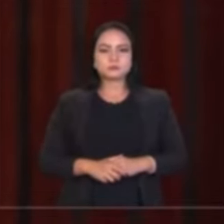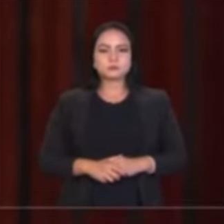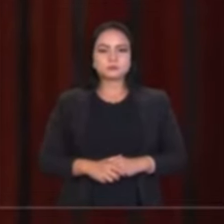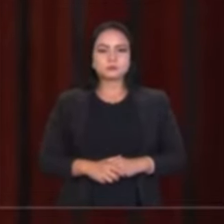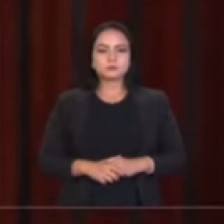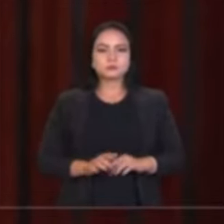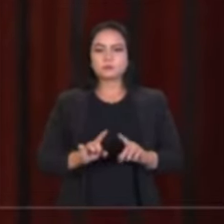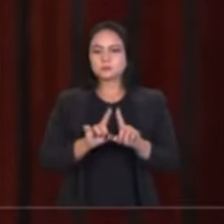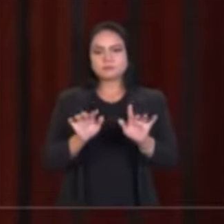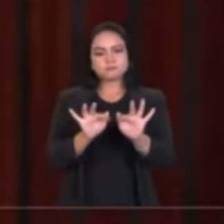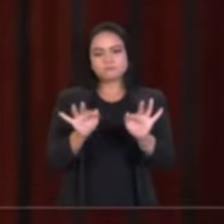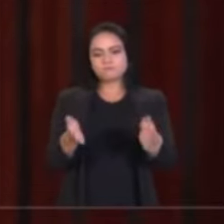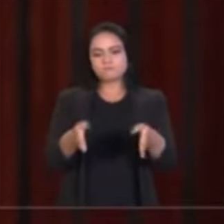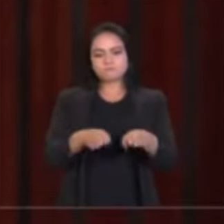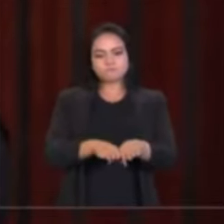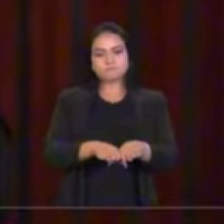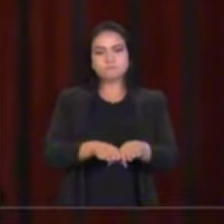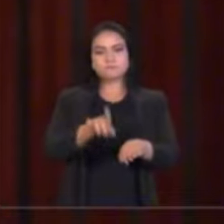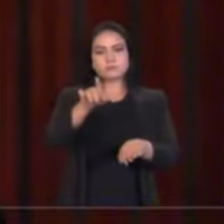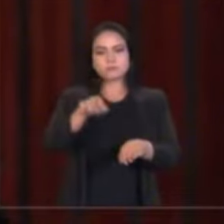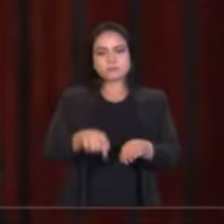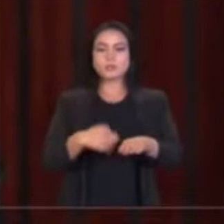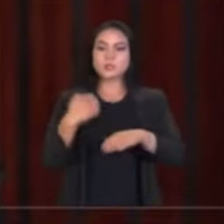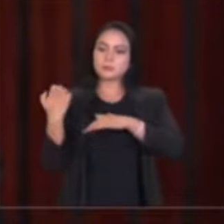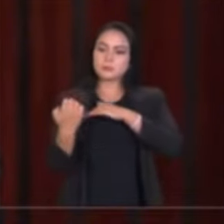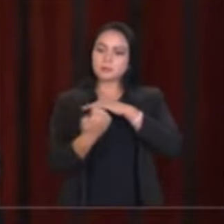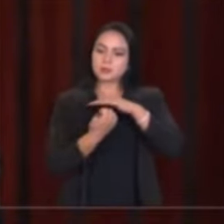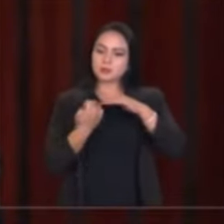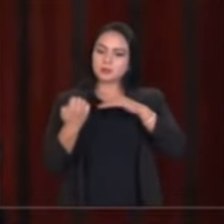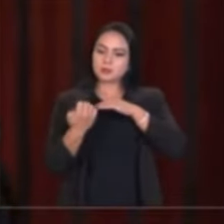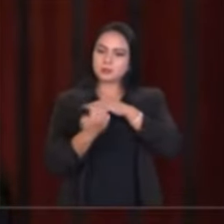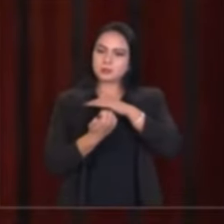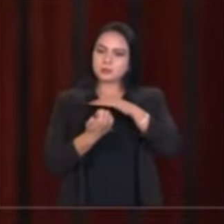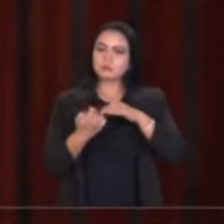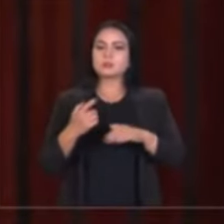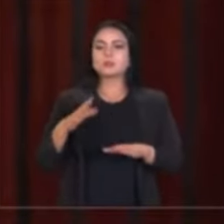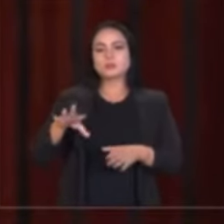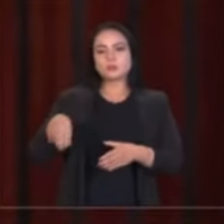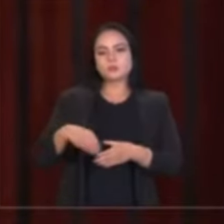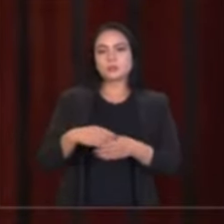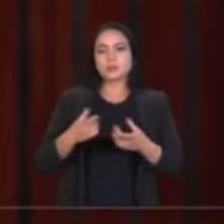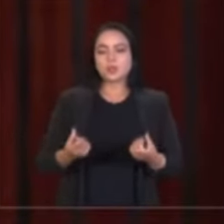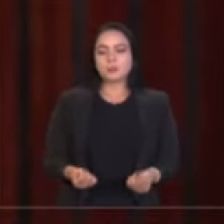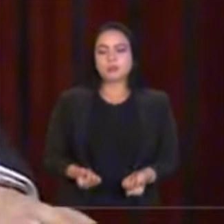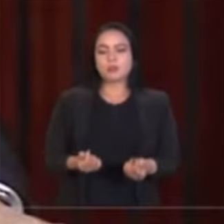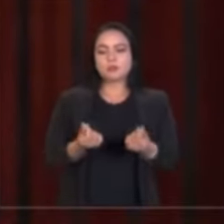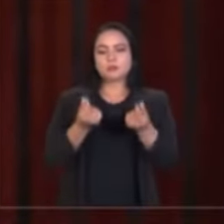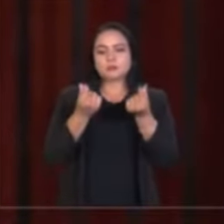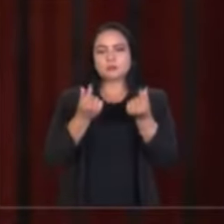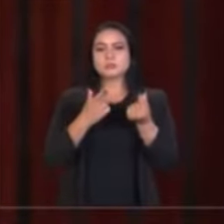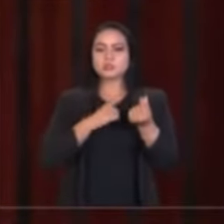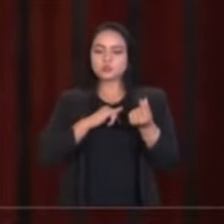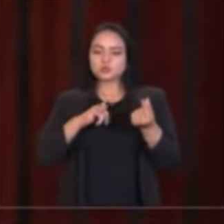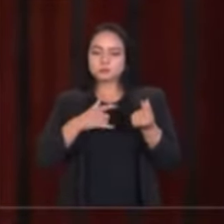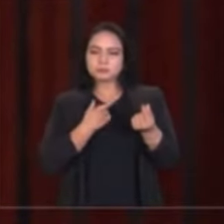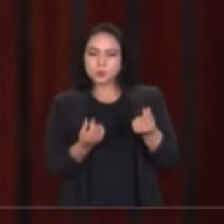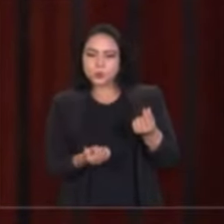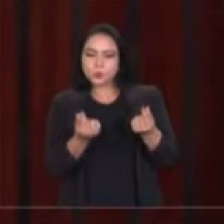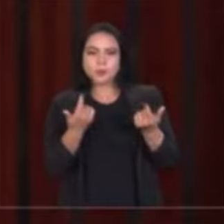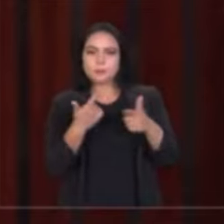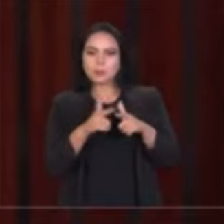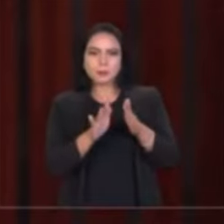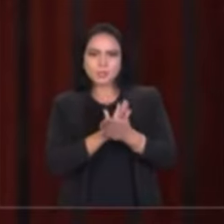não são meros repositórios. São empresas que, dentro do capitalismo, querem lucrar. Não há nenhum